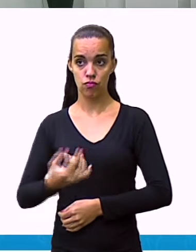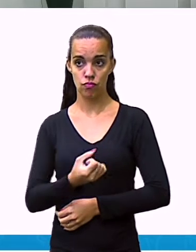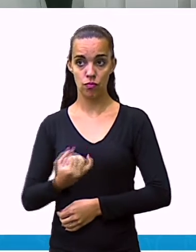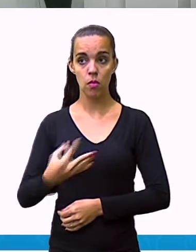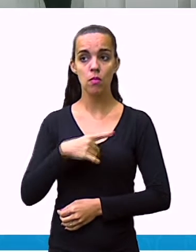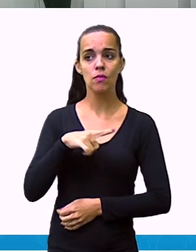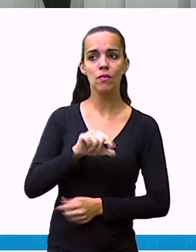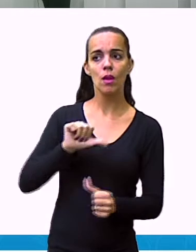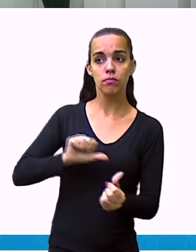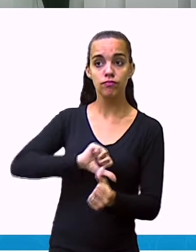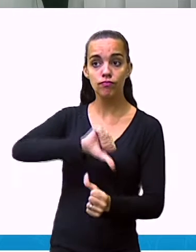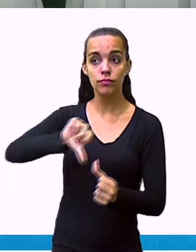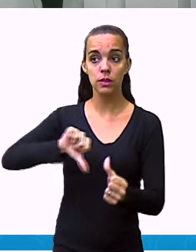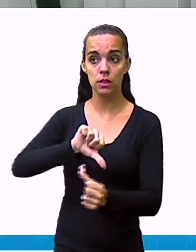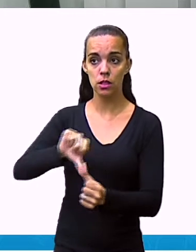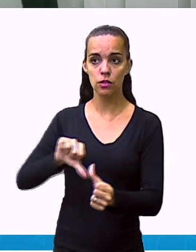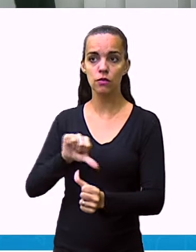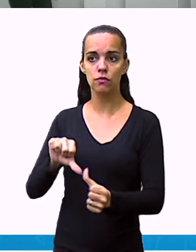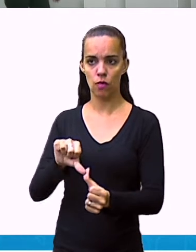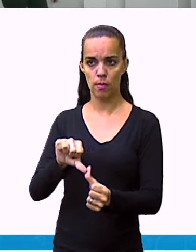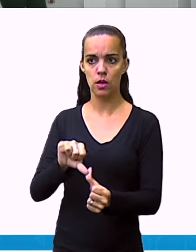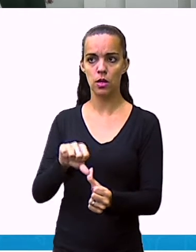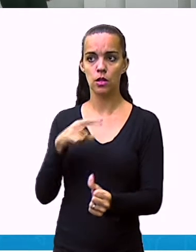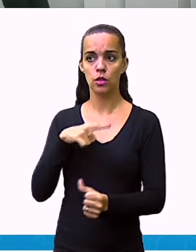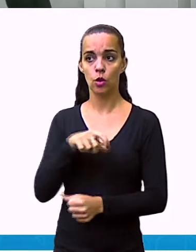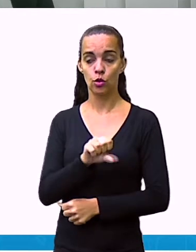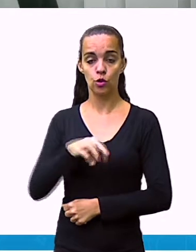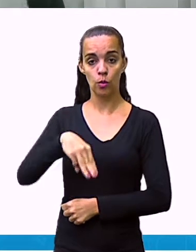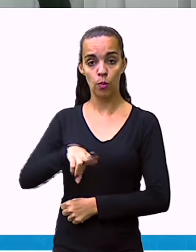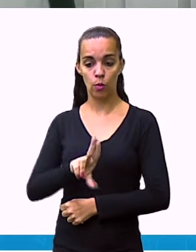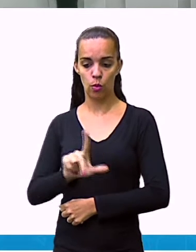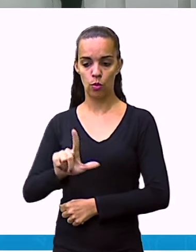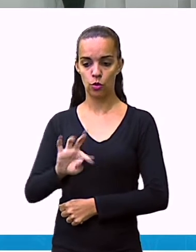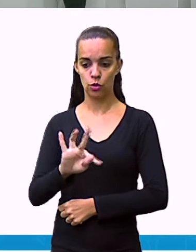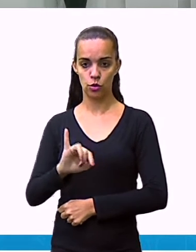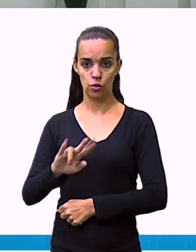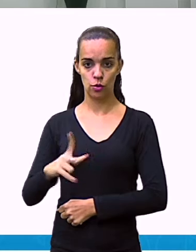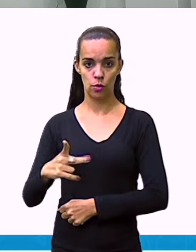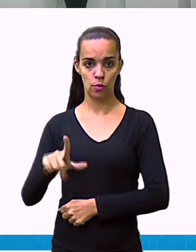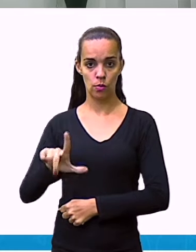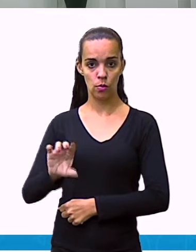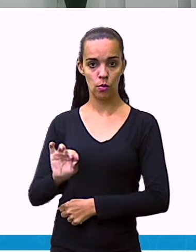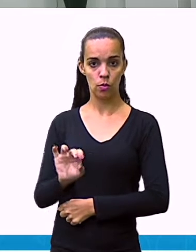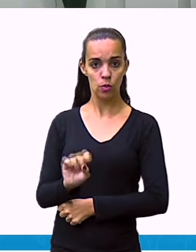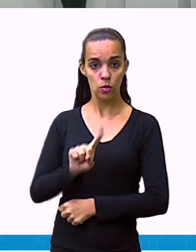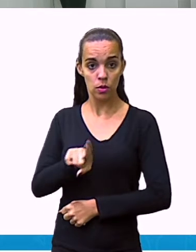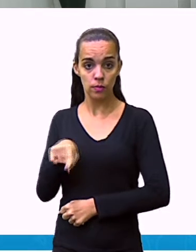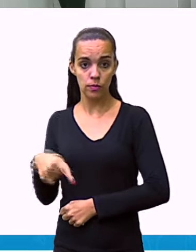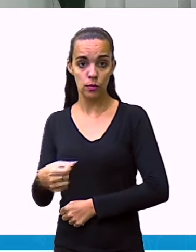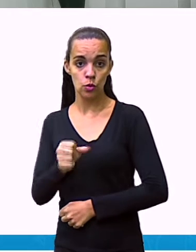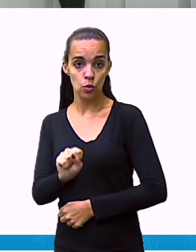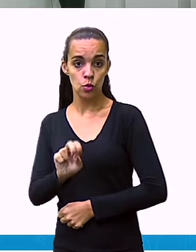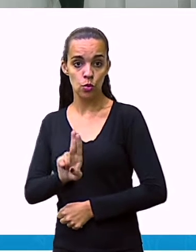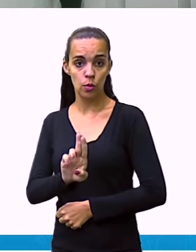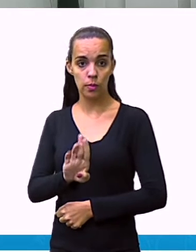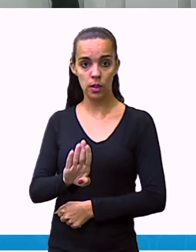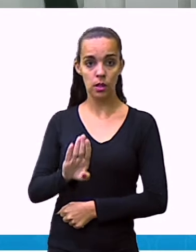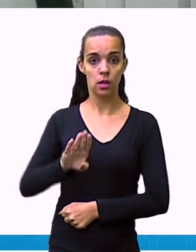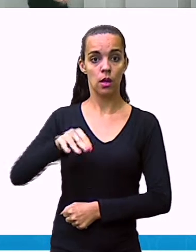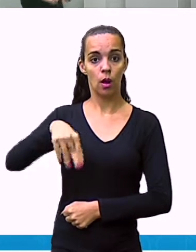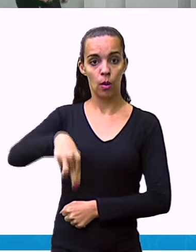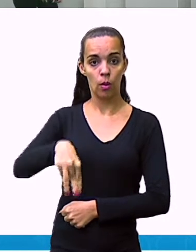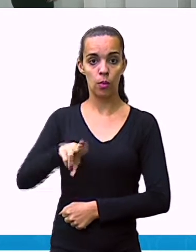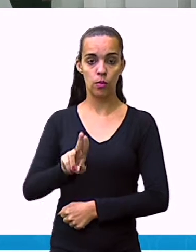e submúltiplos são feitas multiplicando-se ou dividindo-se